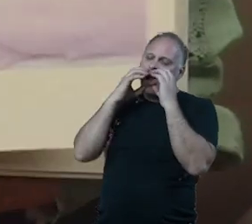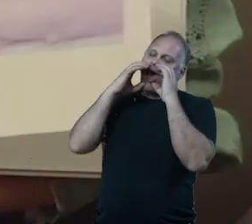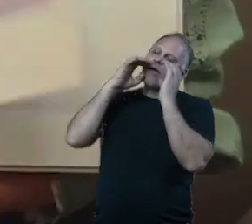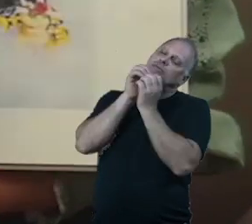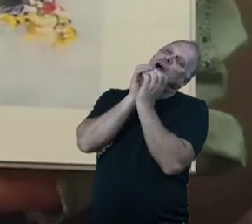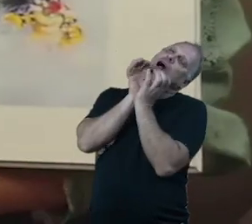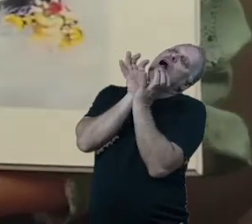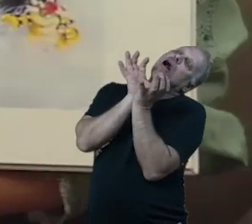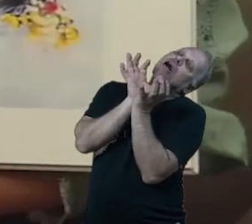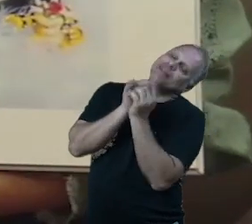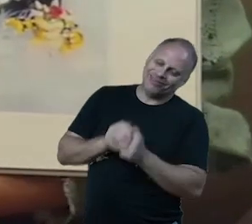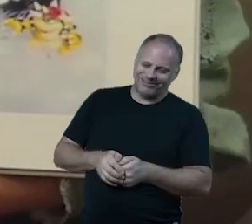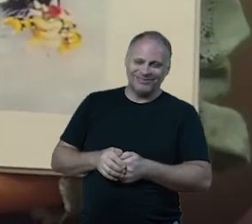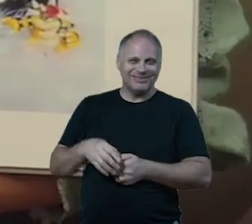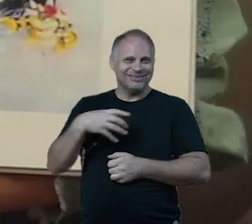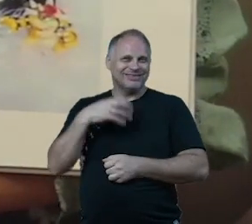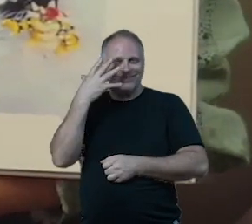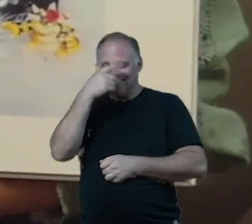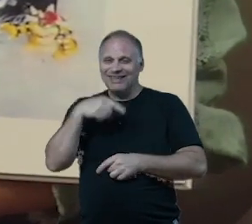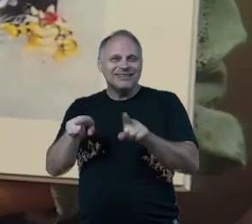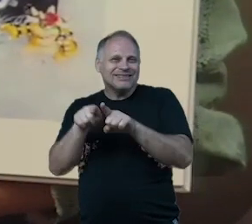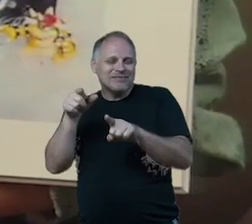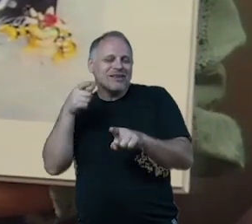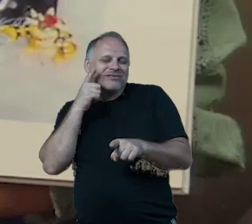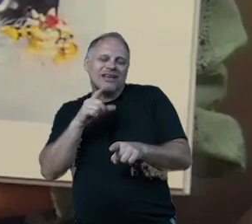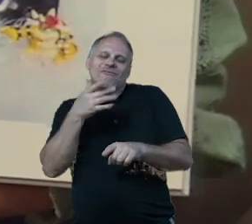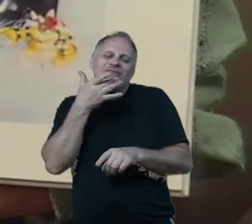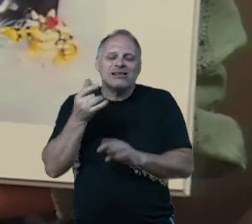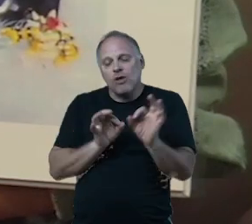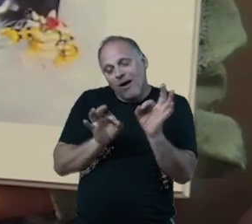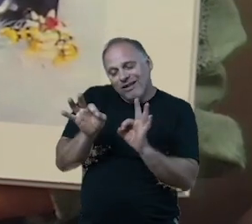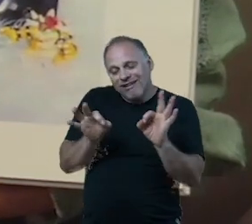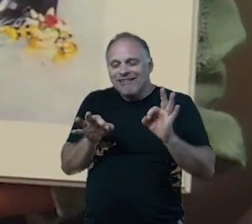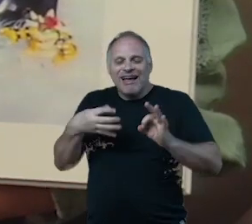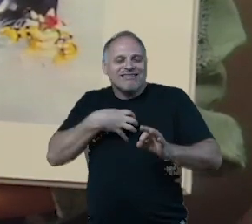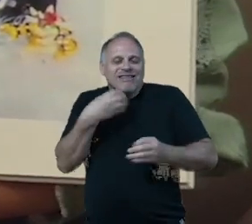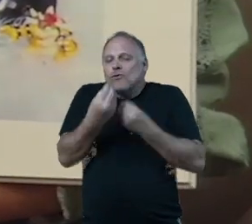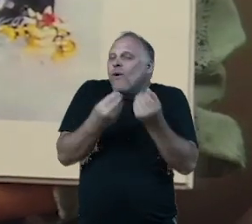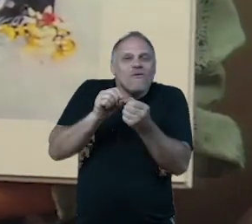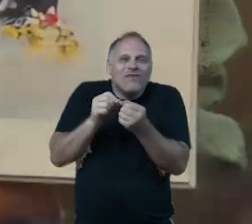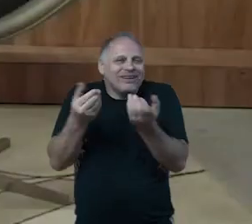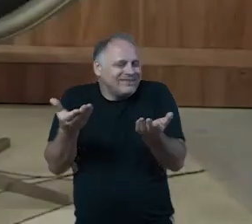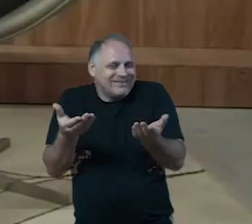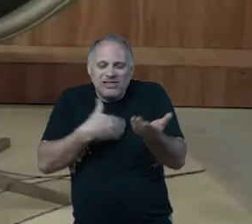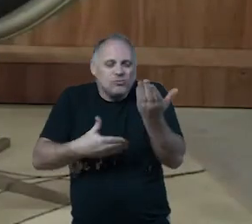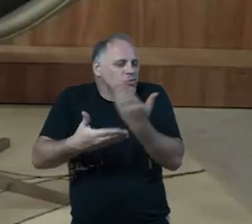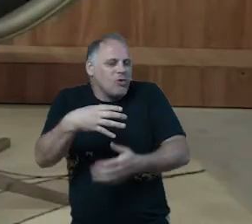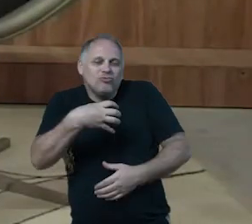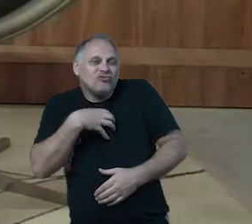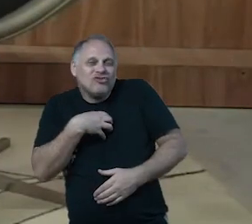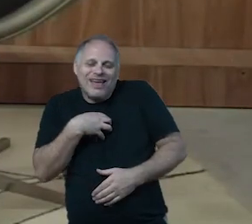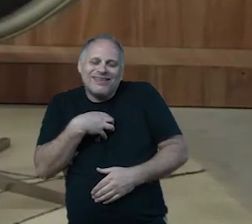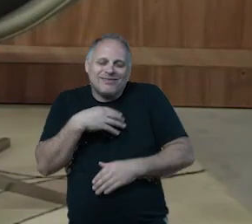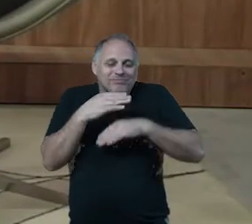soninho. E eles pegam um sono fácil para conseguir manusear e fazer as poses. Como é que é, Natália? Tem que ter todo um manejo,